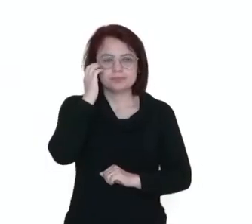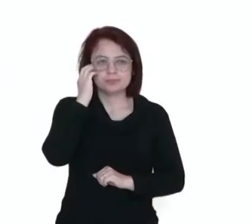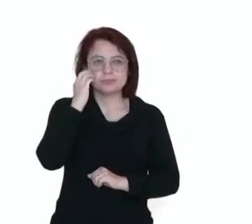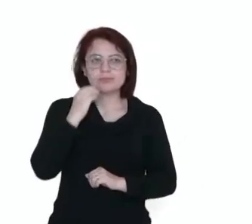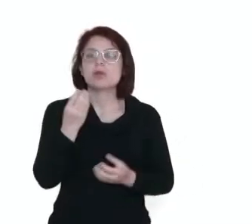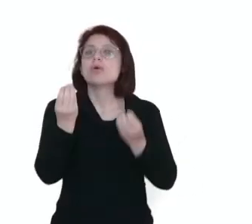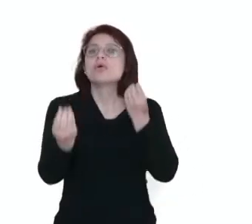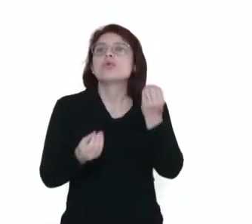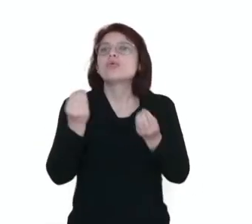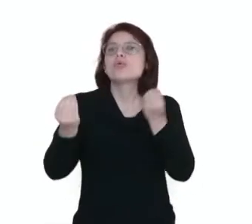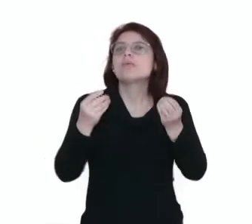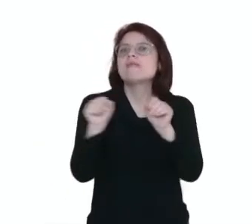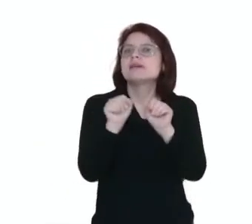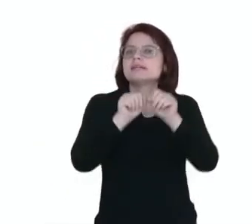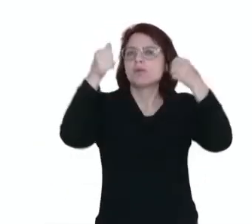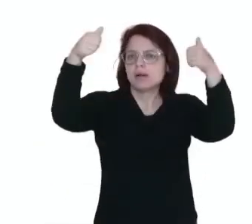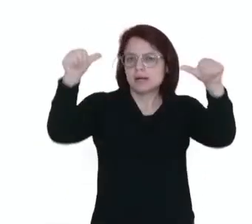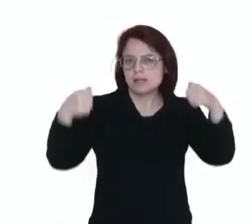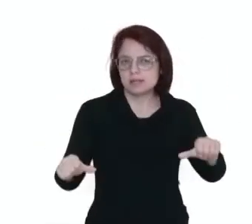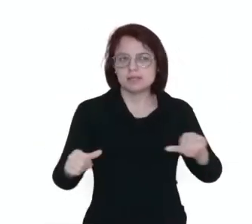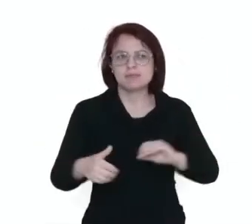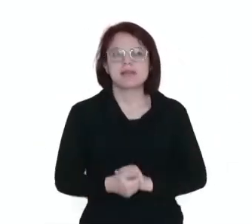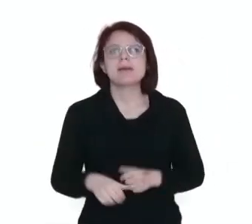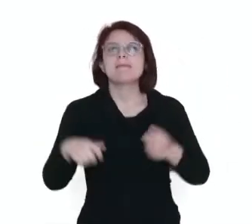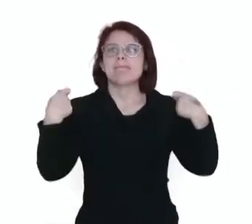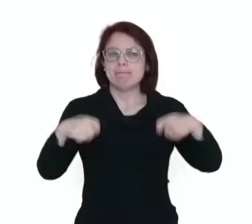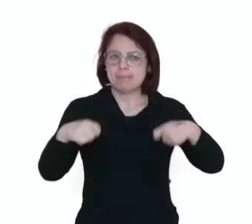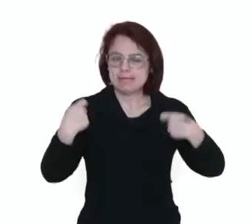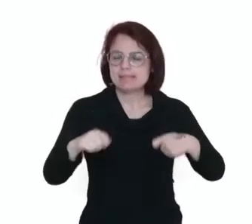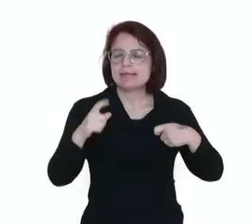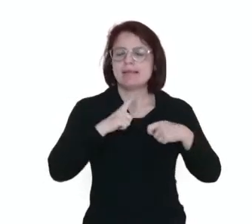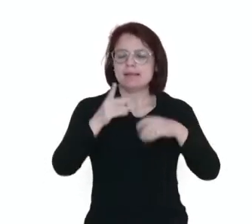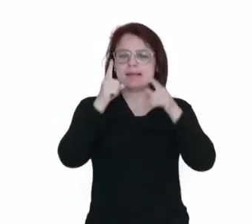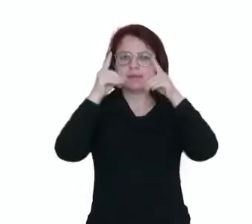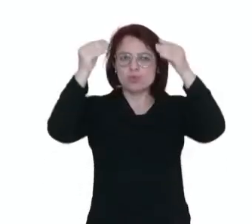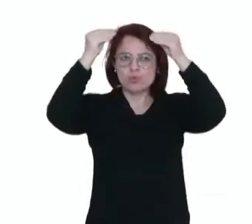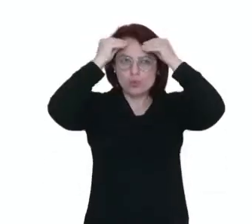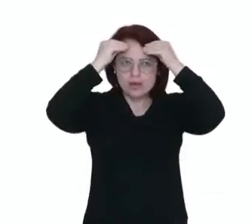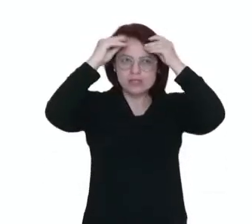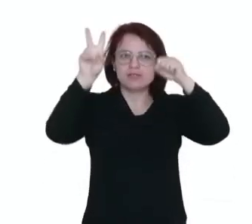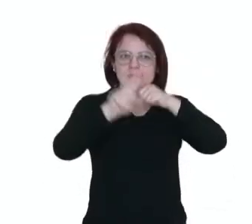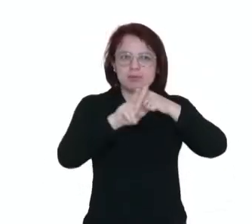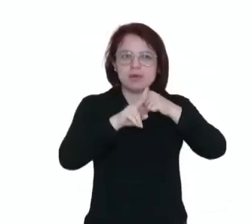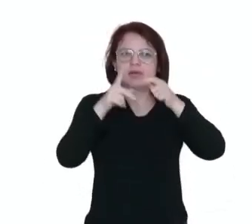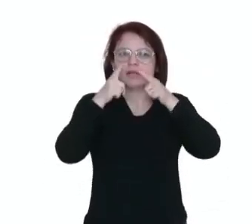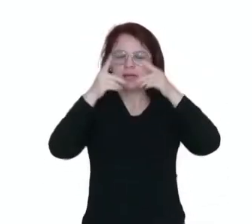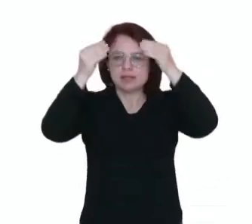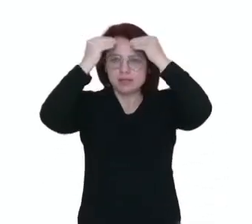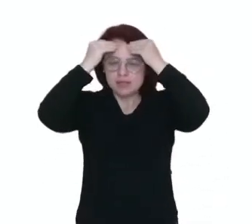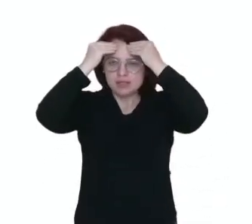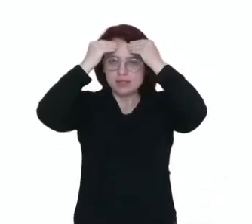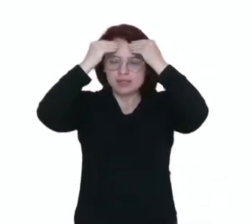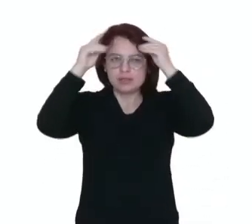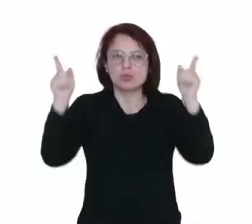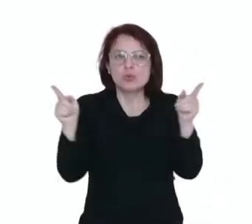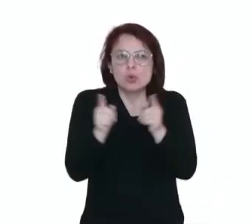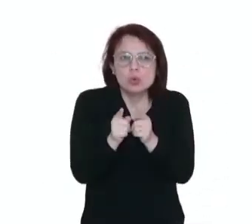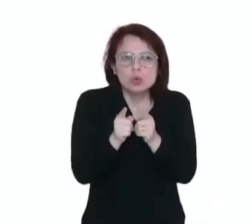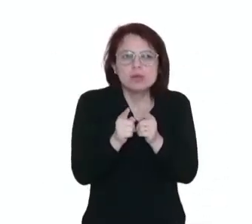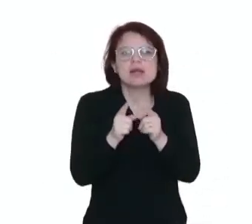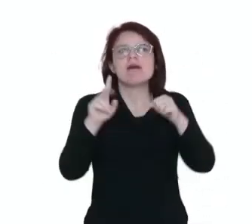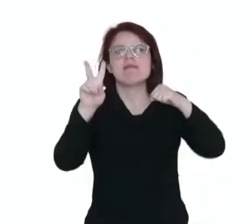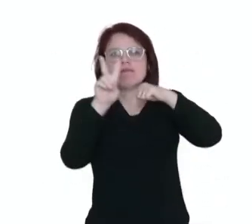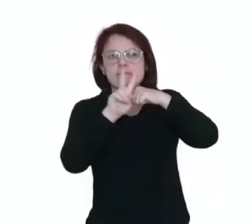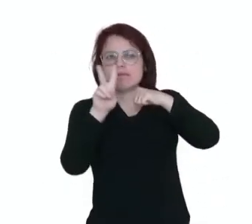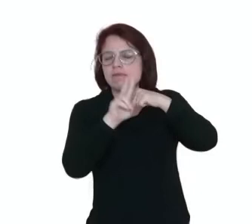O que deve conter o cartaz? Linguagem verbal, clara e objetiva, frases curtas, linguagem não verbal, que é a parte